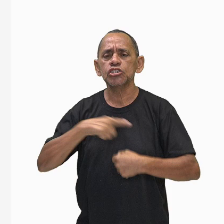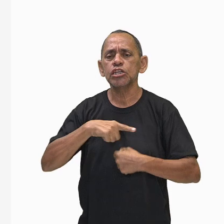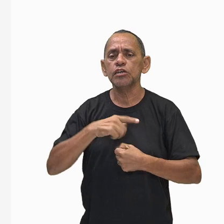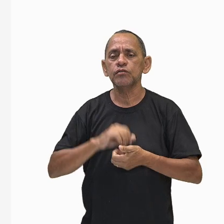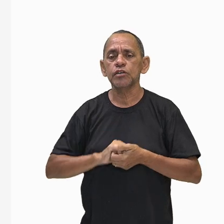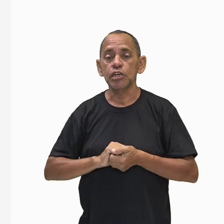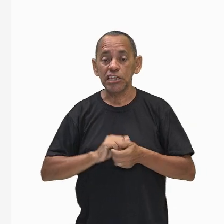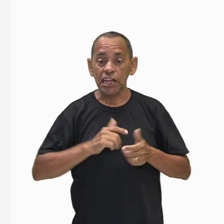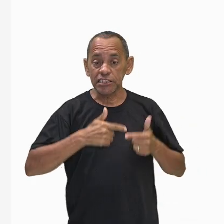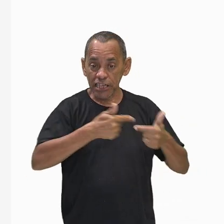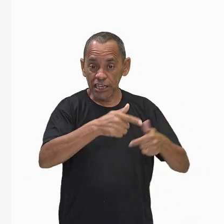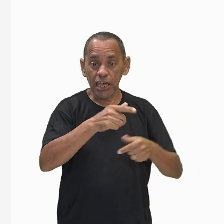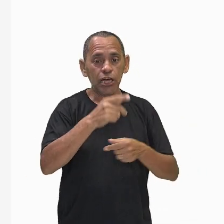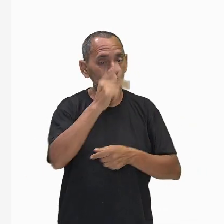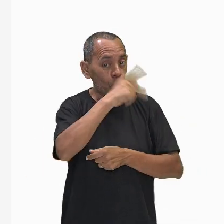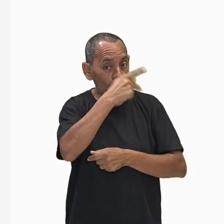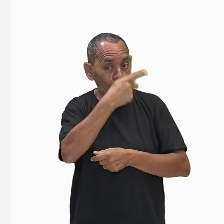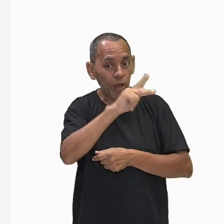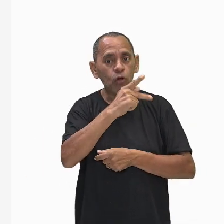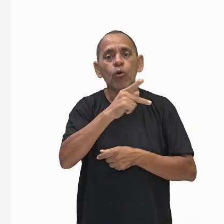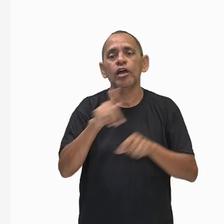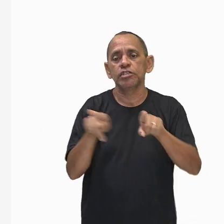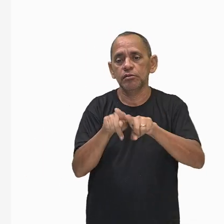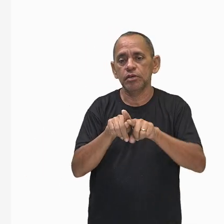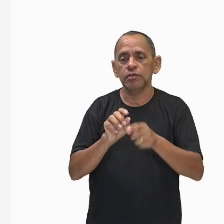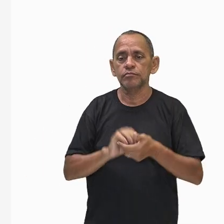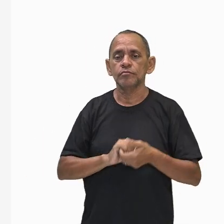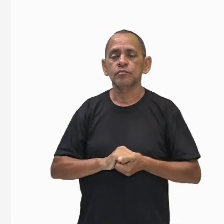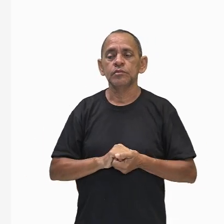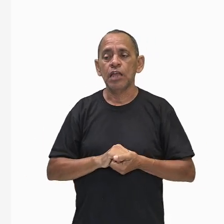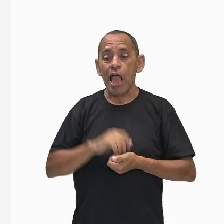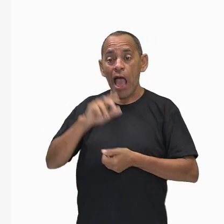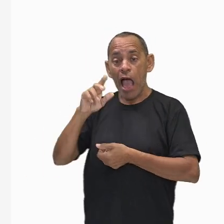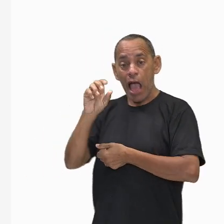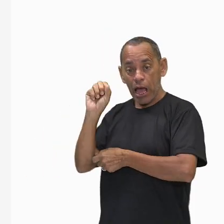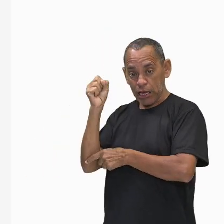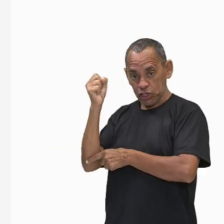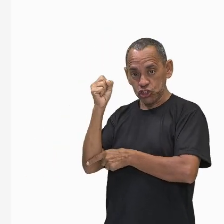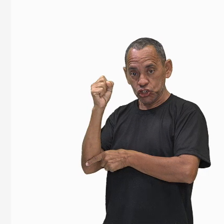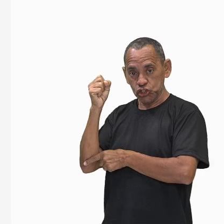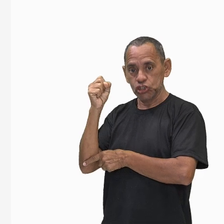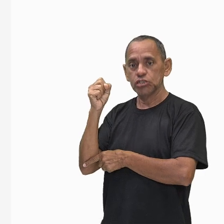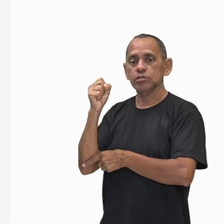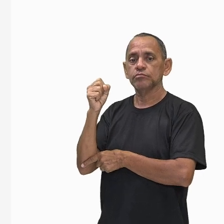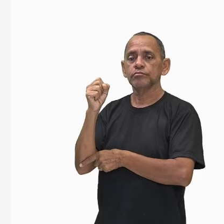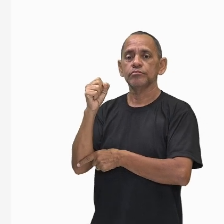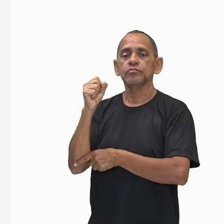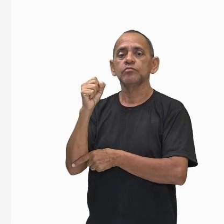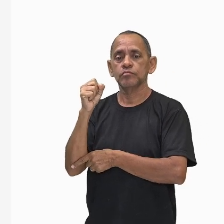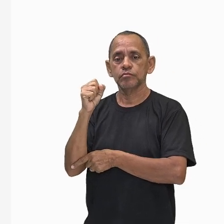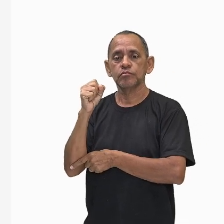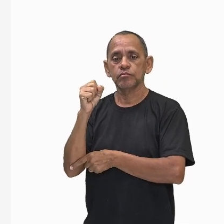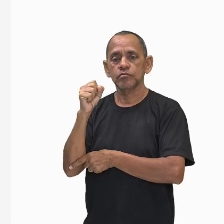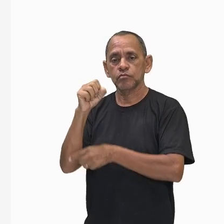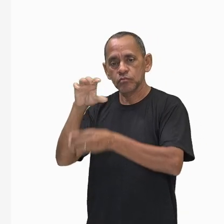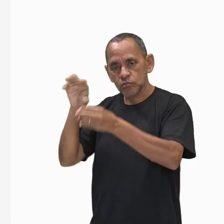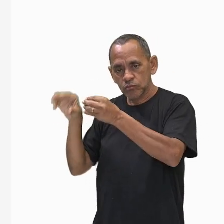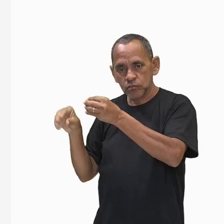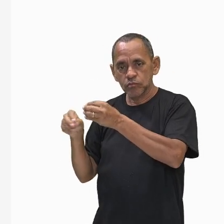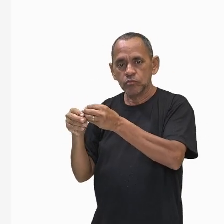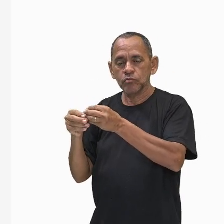do Paraguai. Vamos lá, gente. No caso da Argentina, a guerra resultou na consolidação do território argentino e na